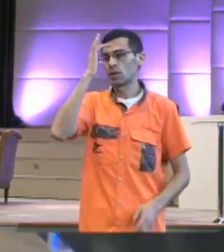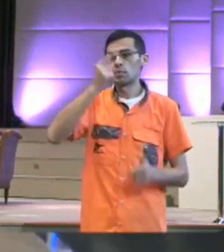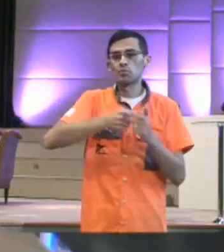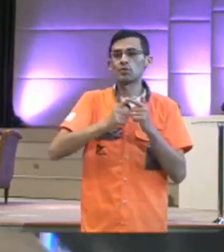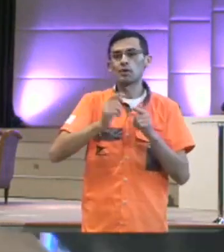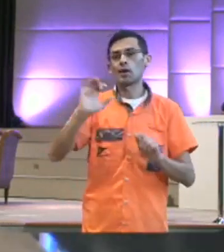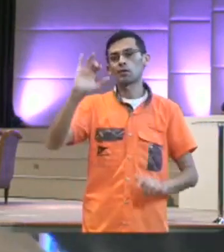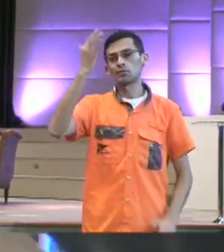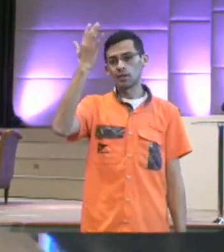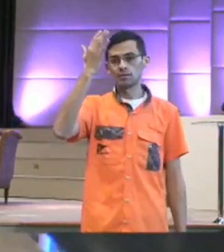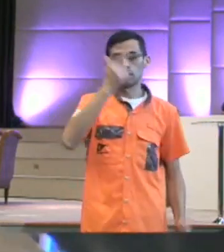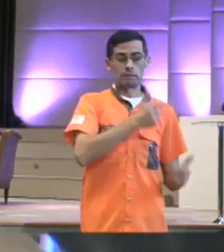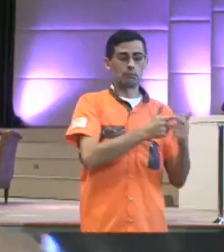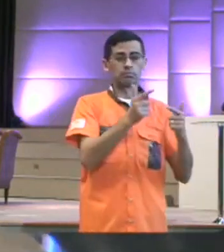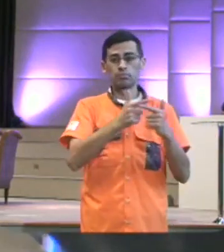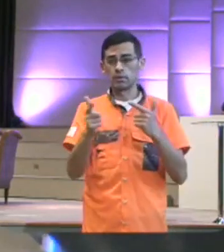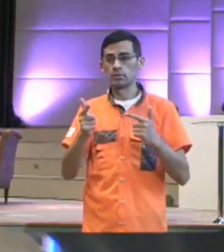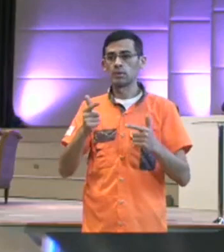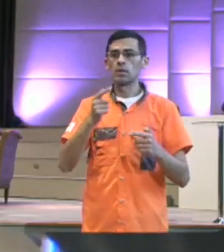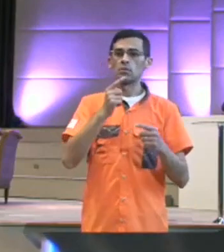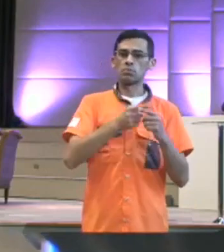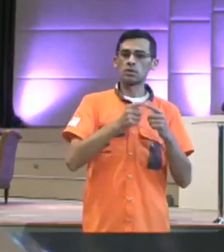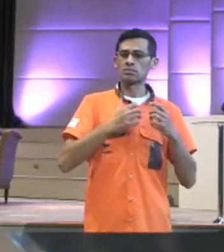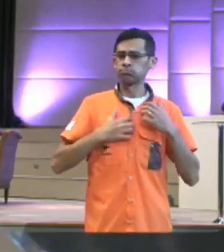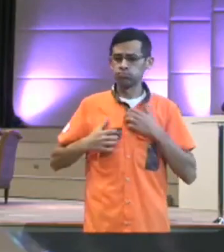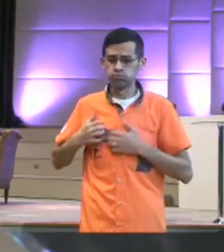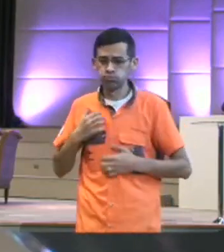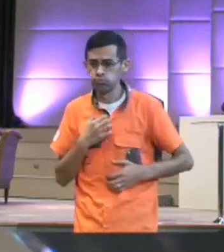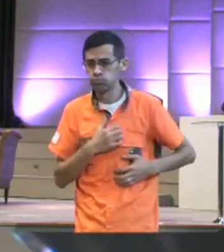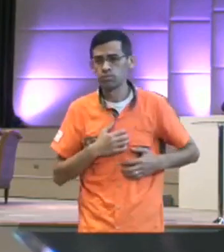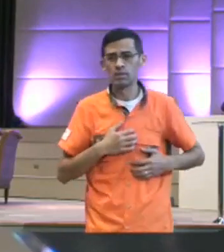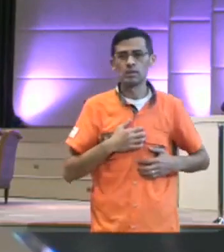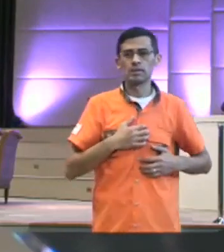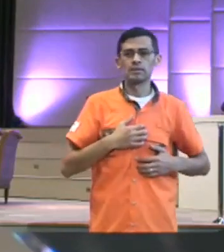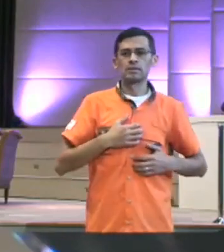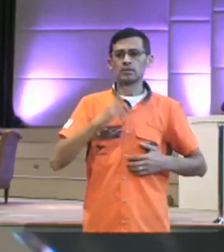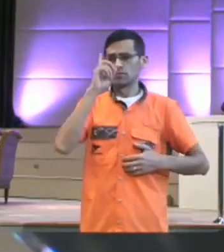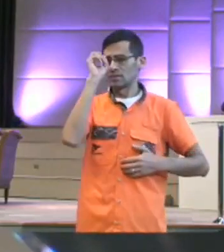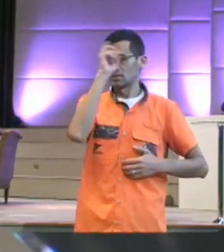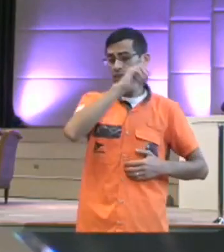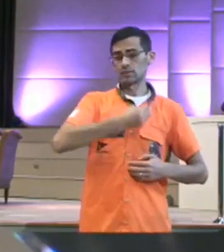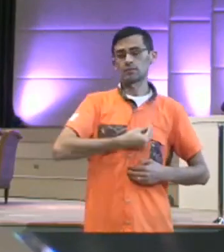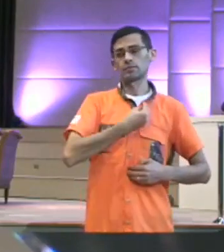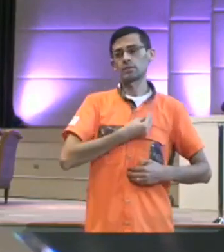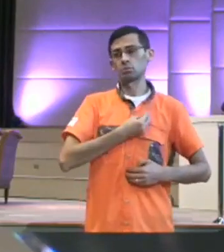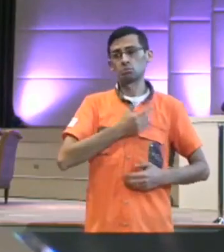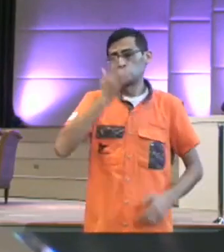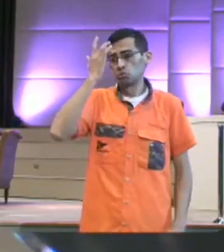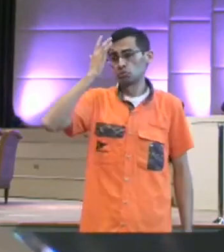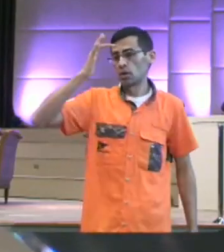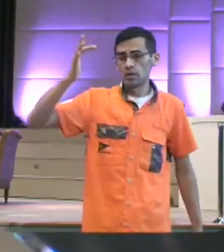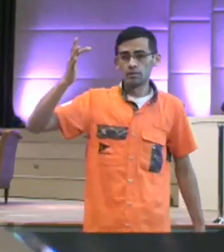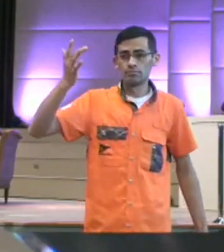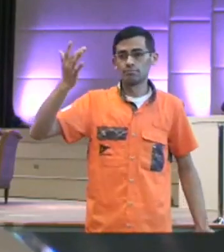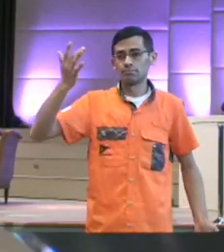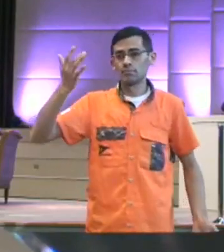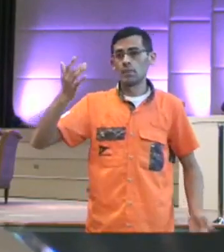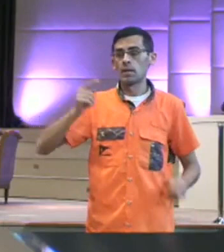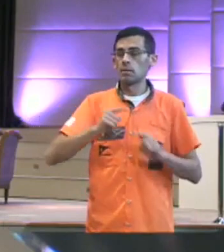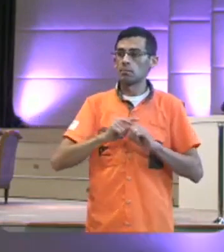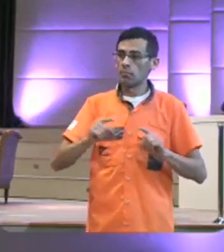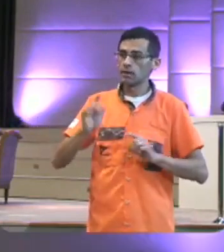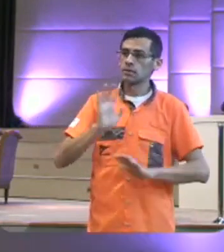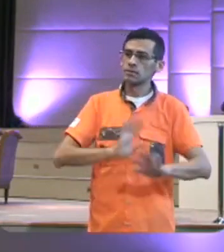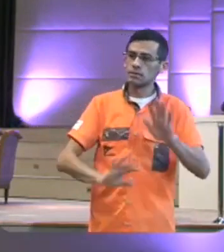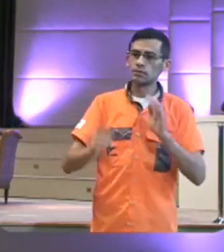não entendo o porquê de algumas provações, lutas, dificuldades. Eu tenho